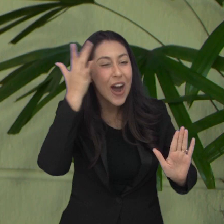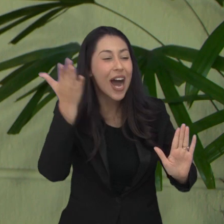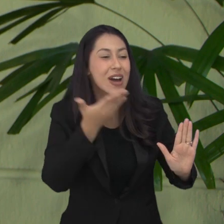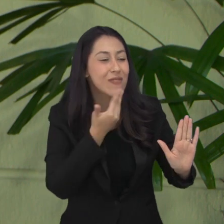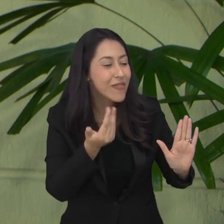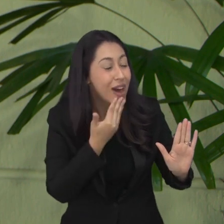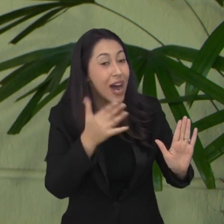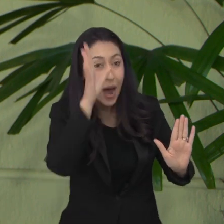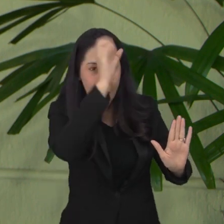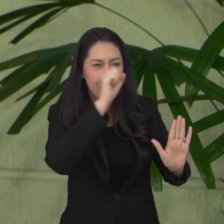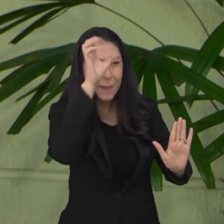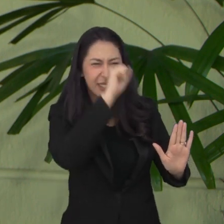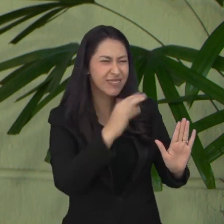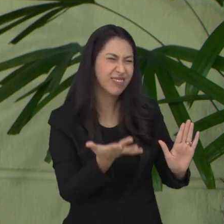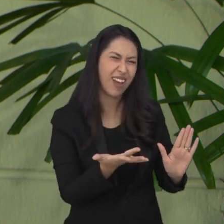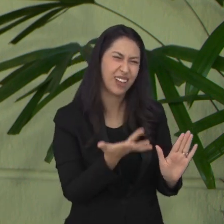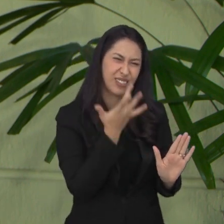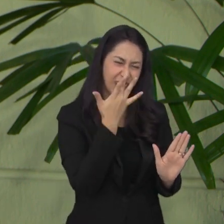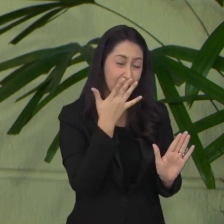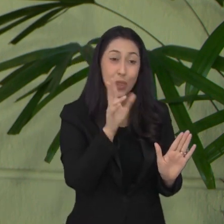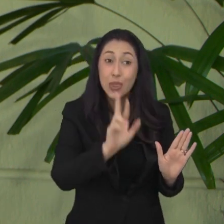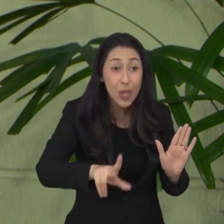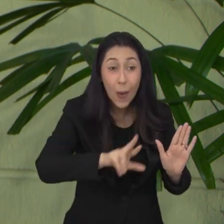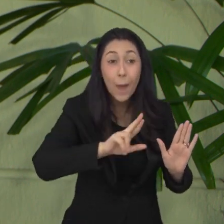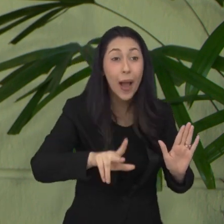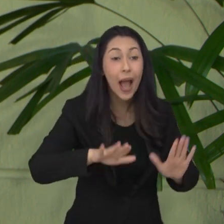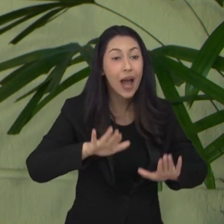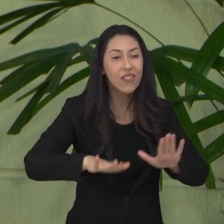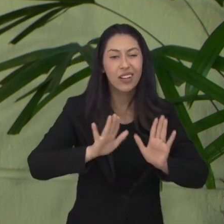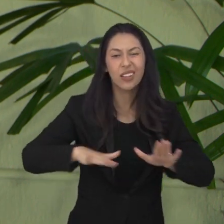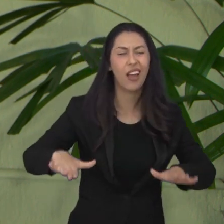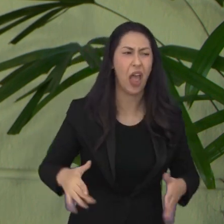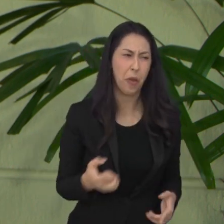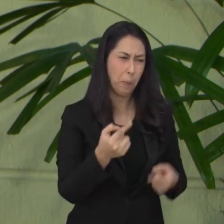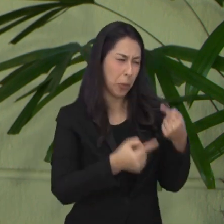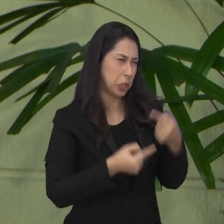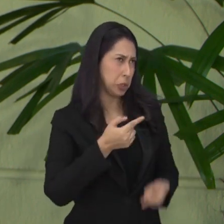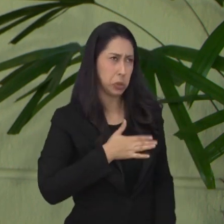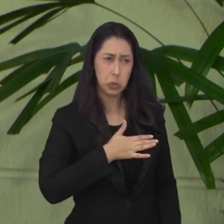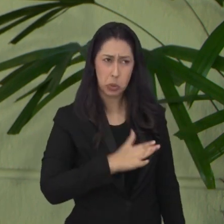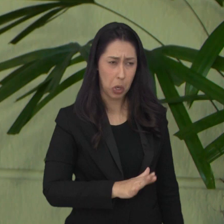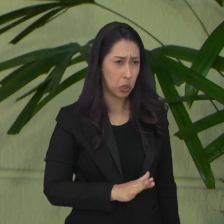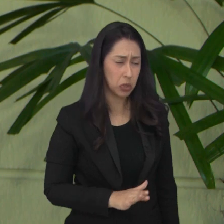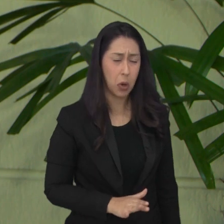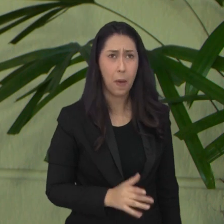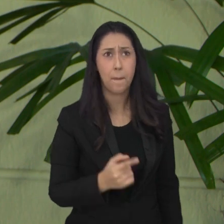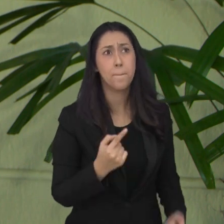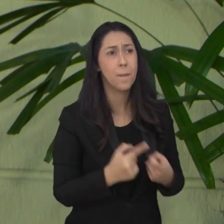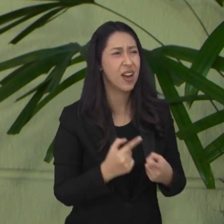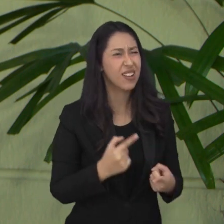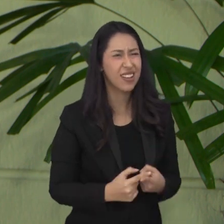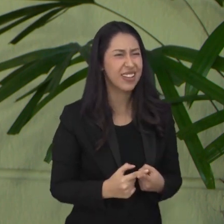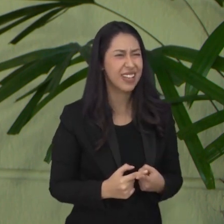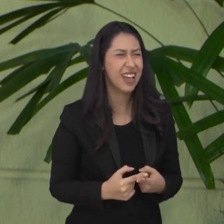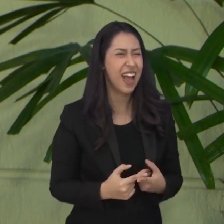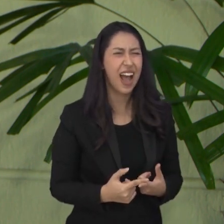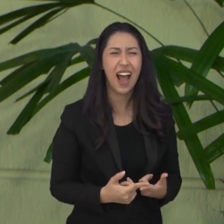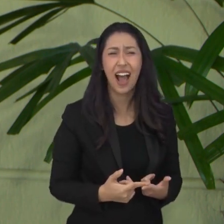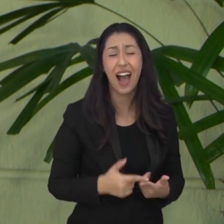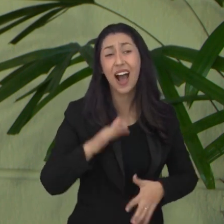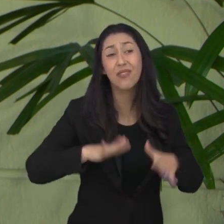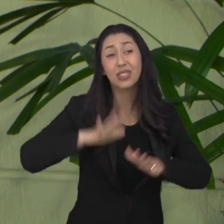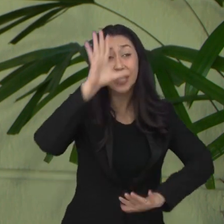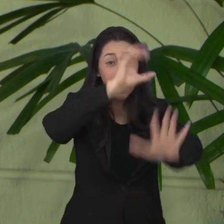não seja a política uma coisa chata para a vida delas. Às vezes tem criança que fala, eu não gosto de política porque aprende de uma forma de